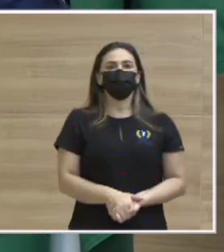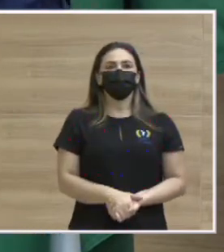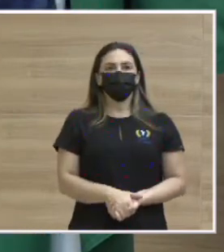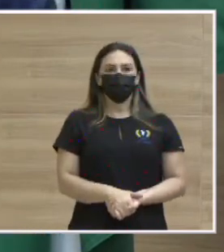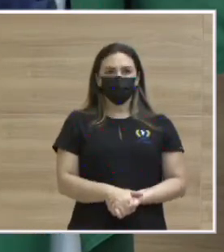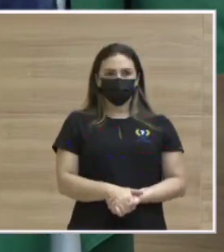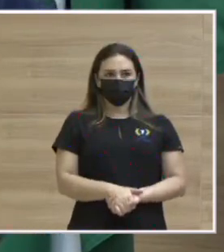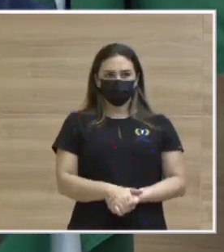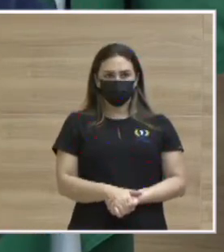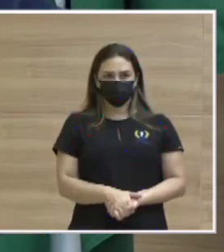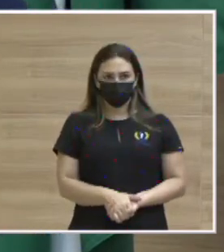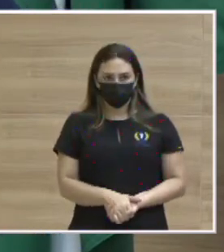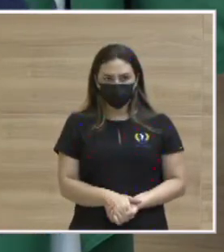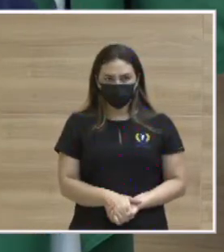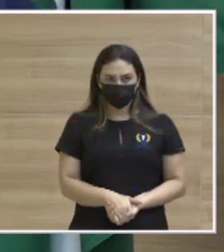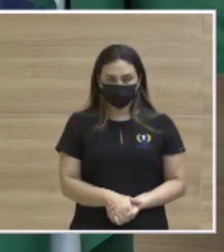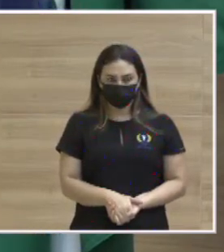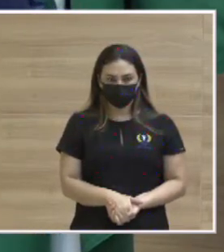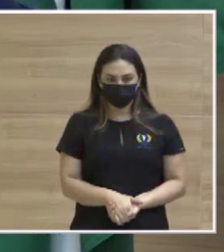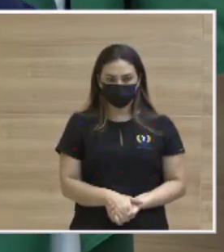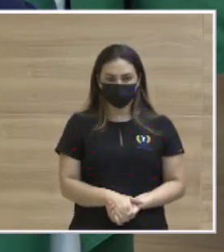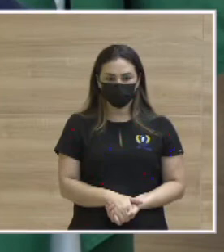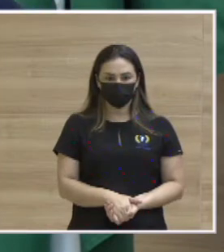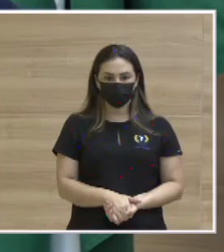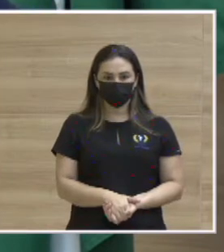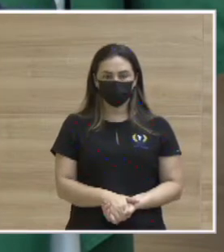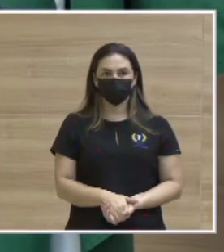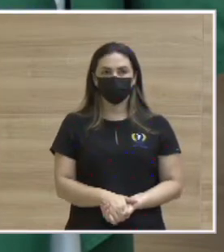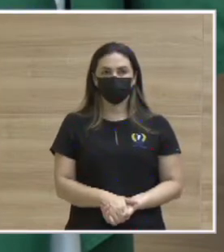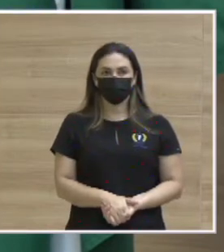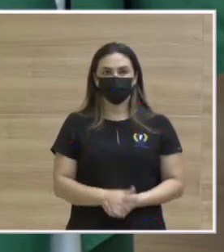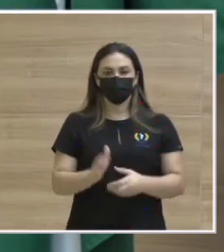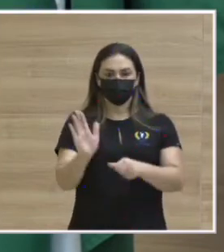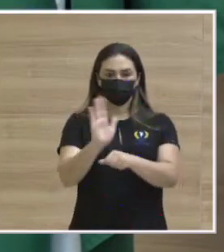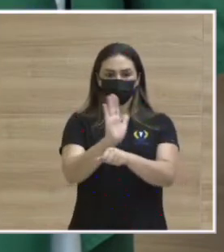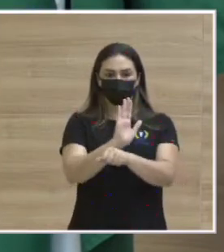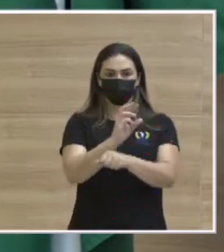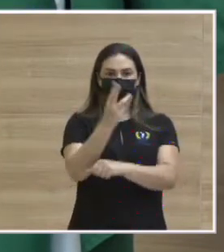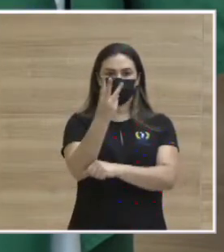Senhores, por gentileza, os préstimos do o vídeo 3.